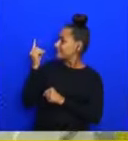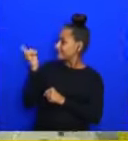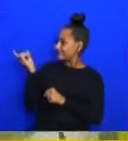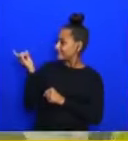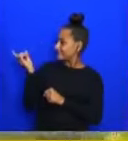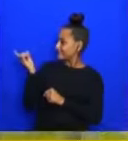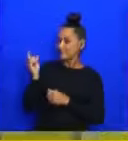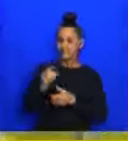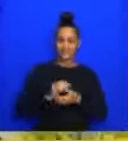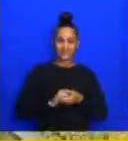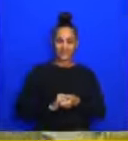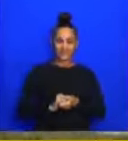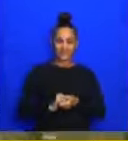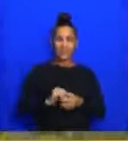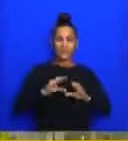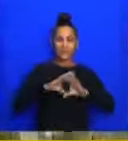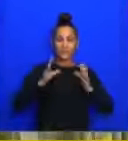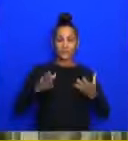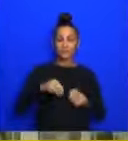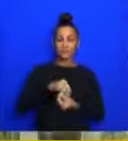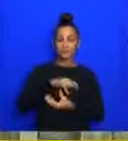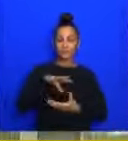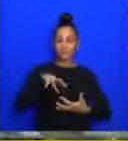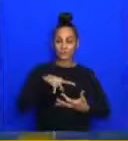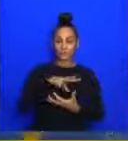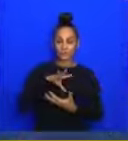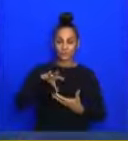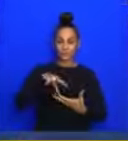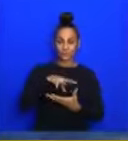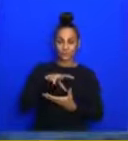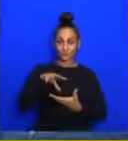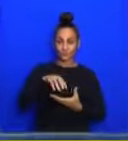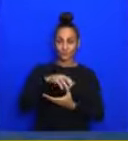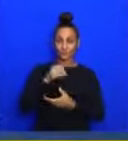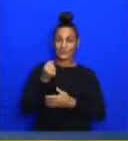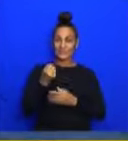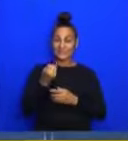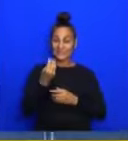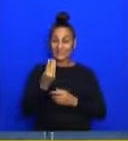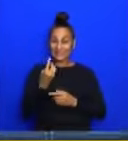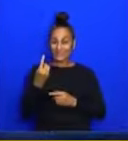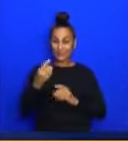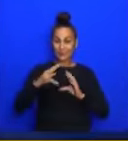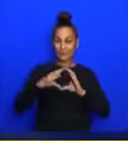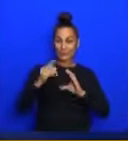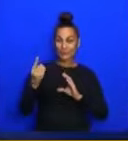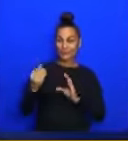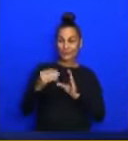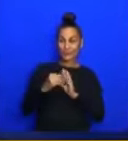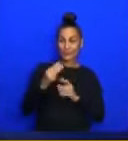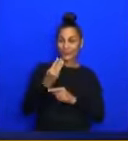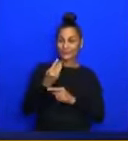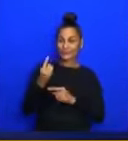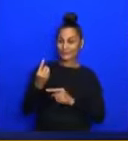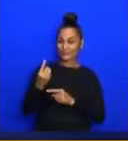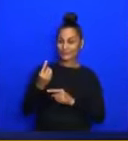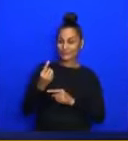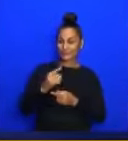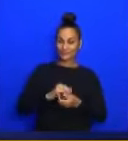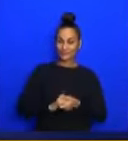valendo. Globo carregado, embaralhando. 31 bolas numeradas de 01 a